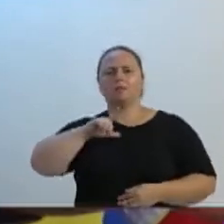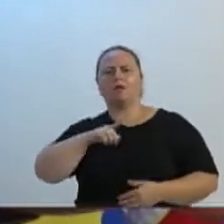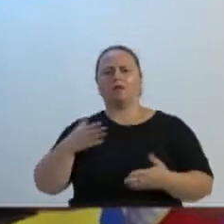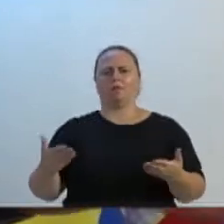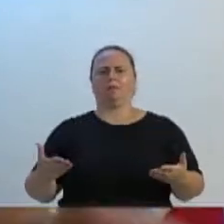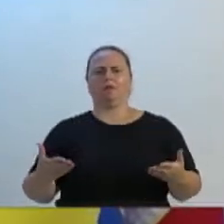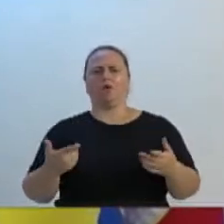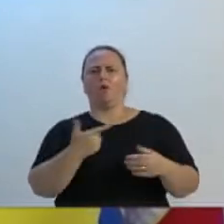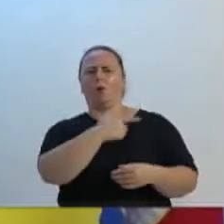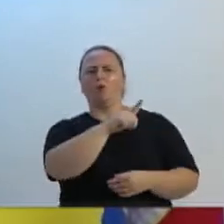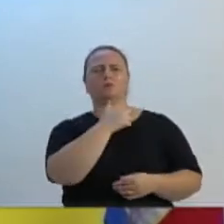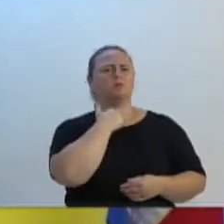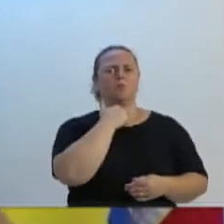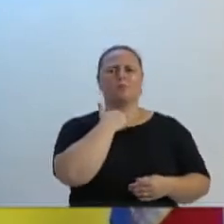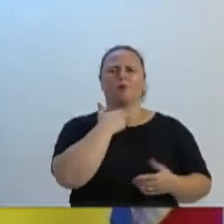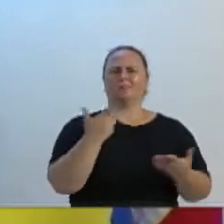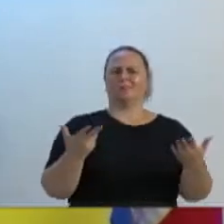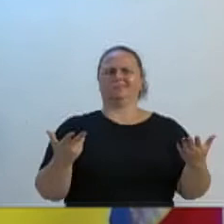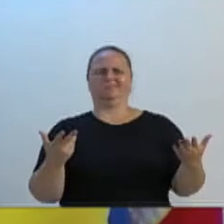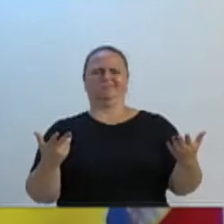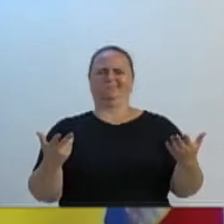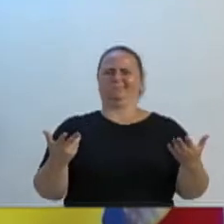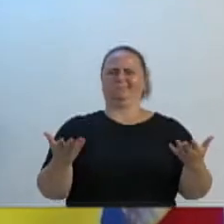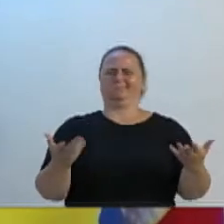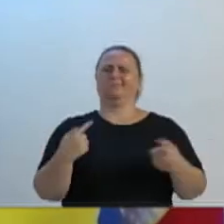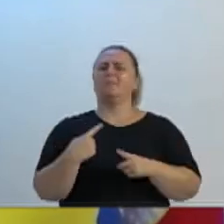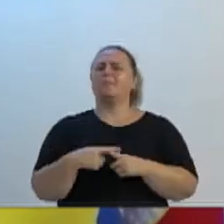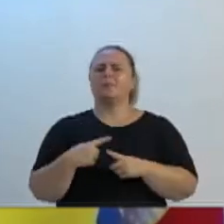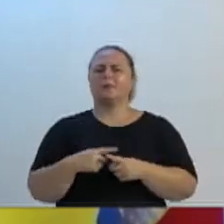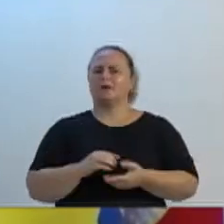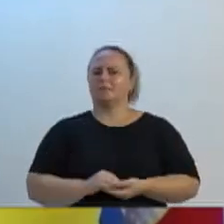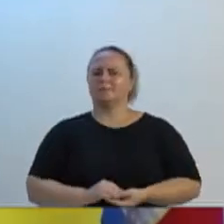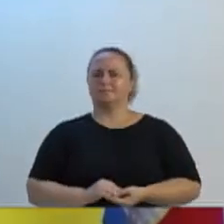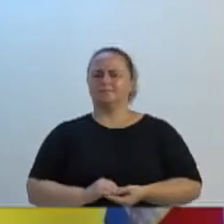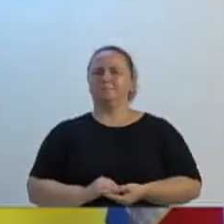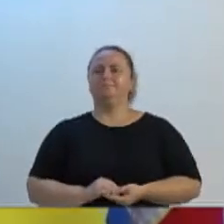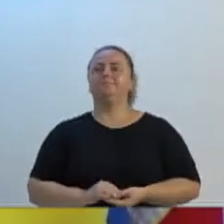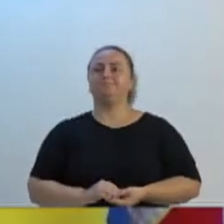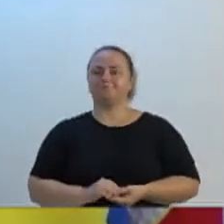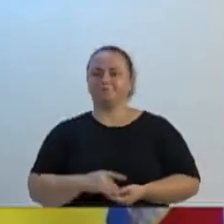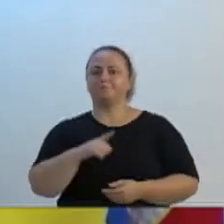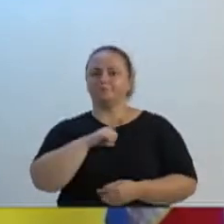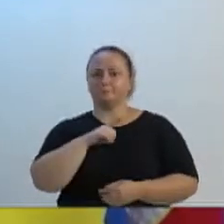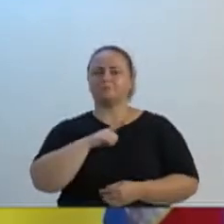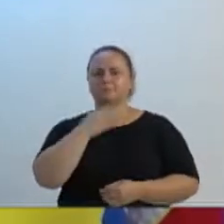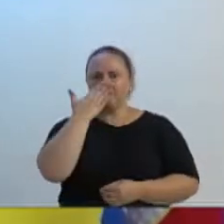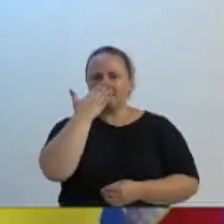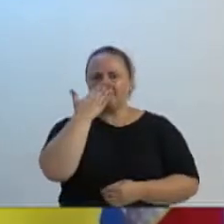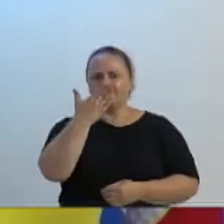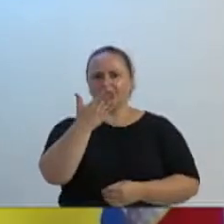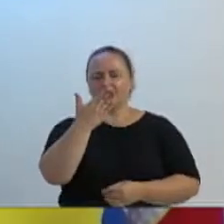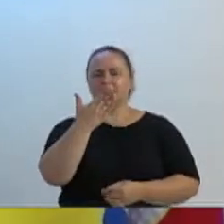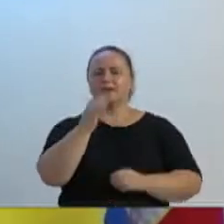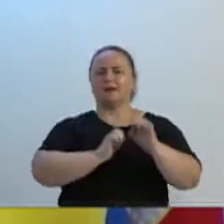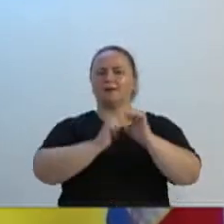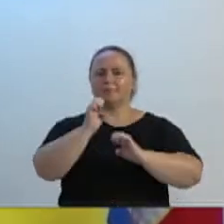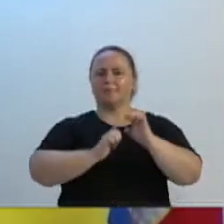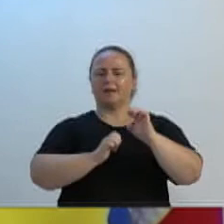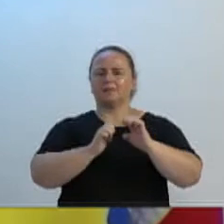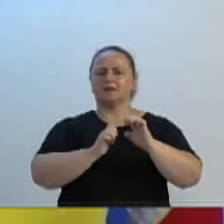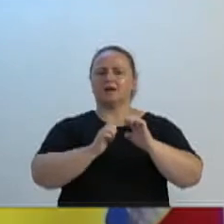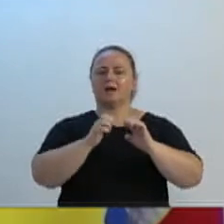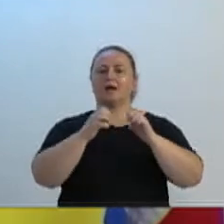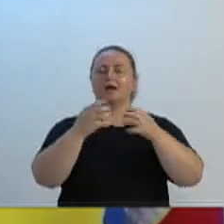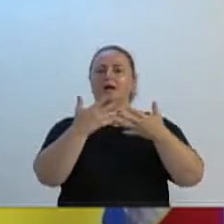hermann tribess tá então nós temos que tem lá uma tem uma sinaleira eletrônica na frente daquela empresa de ônibus a